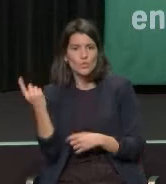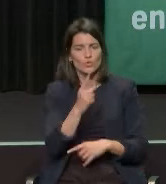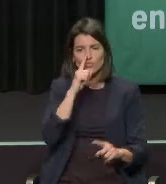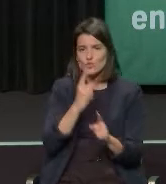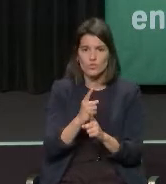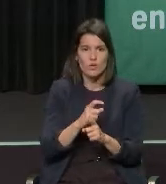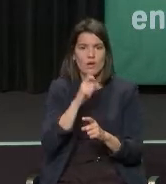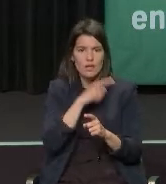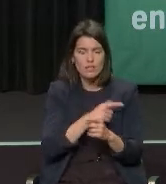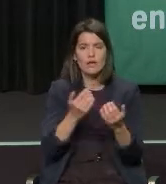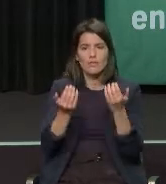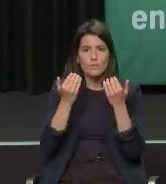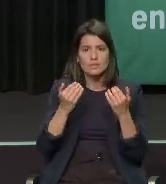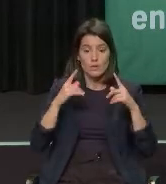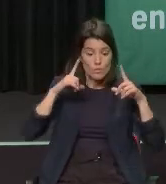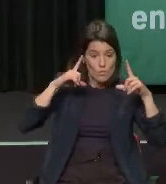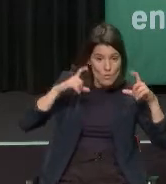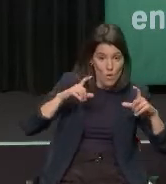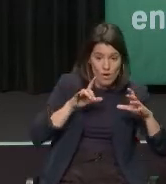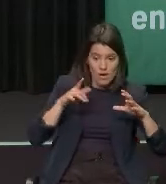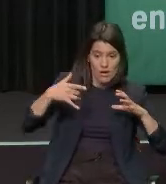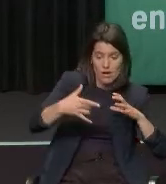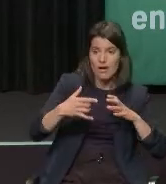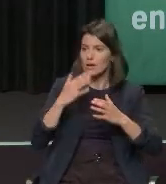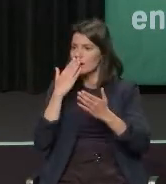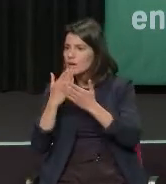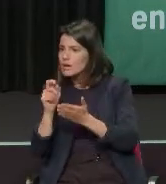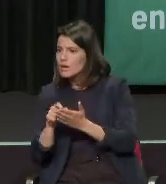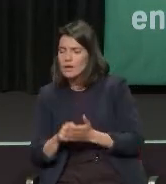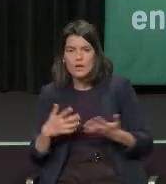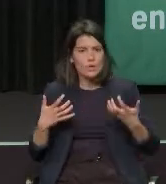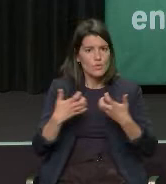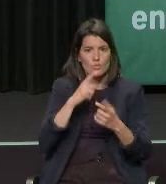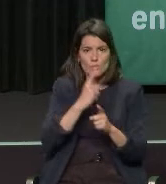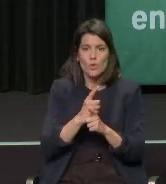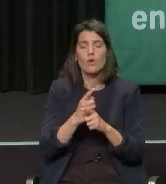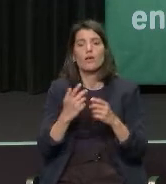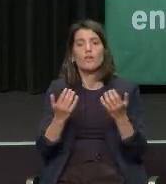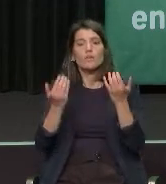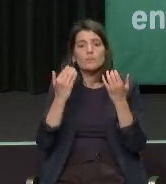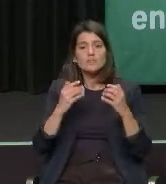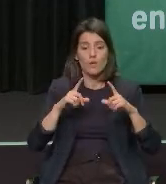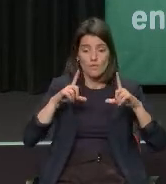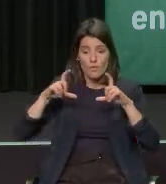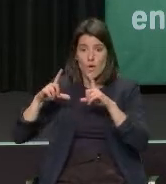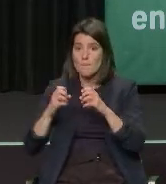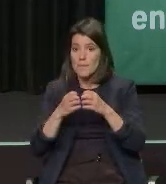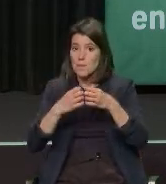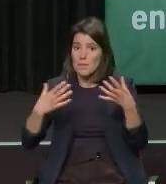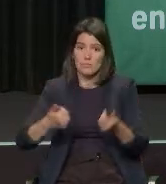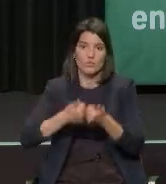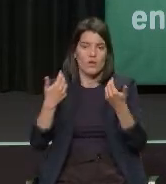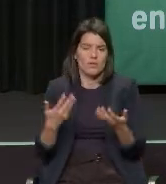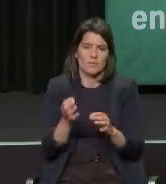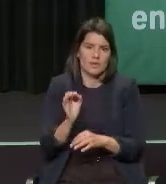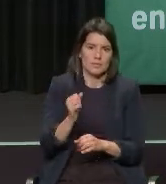permitem ligar os dados das imagens de satélite aos dados de campo. E que dados são estes? Portanto, são estes dados das imagens, quantos mais melhor. Hoje já não faz sentido